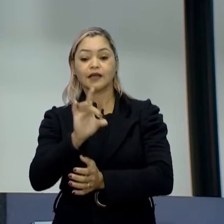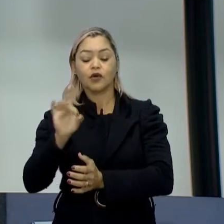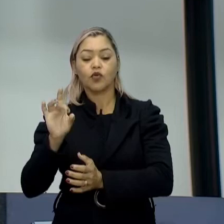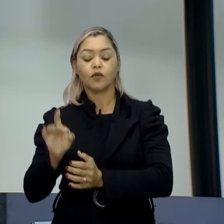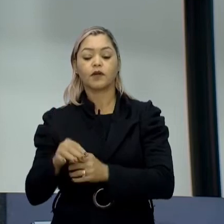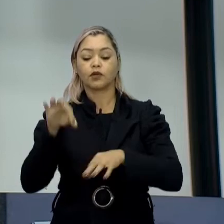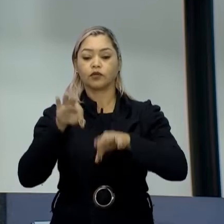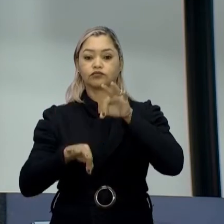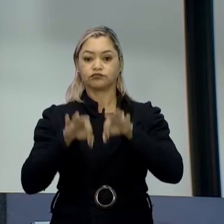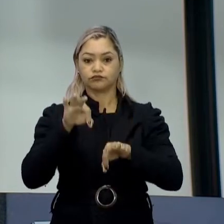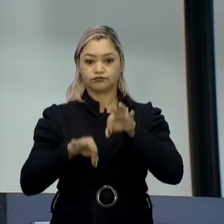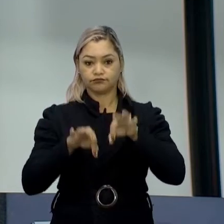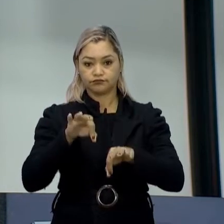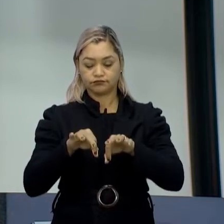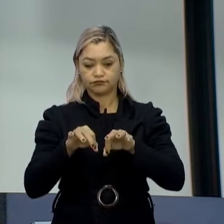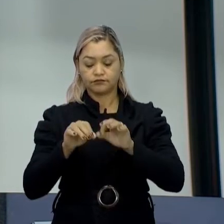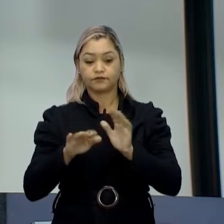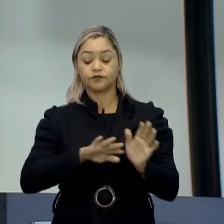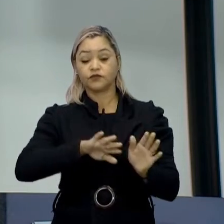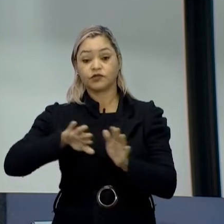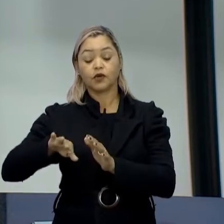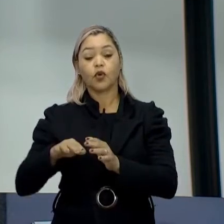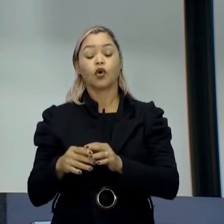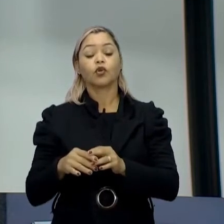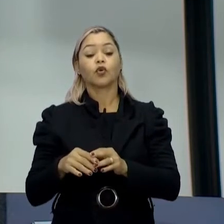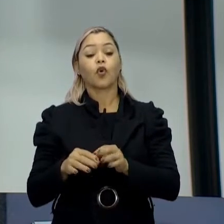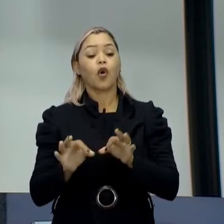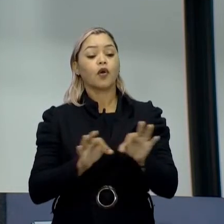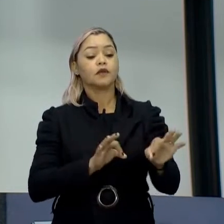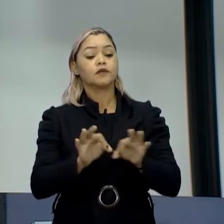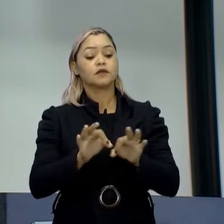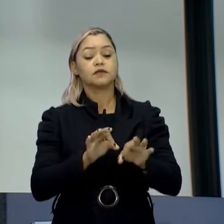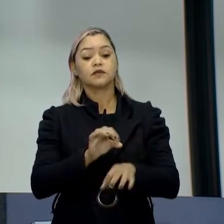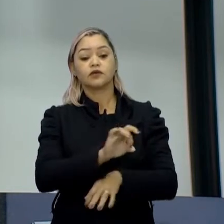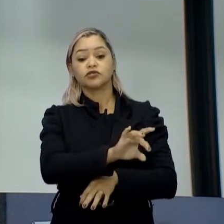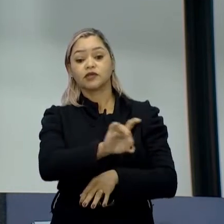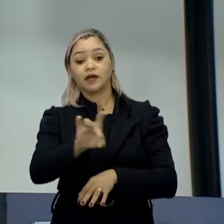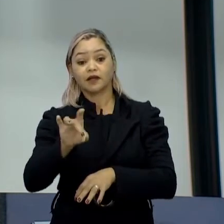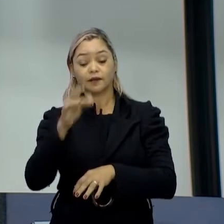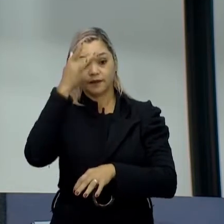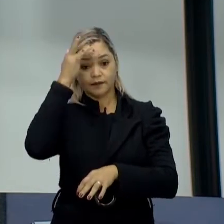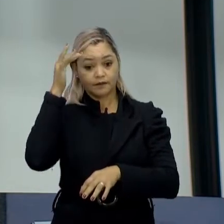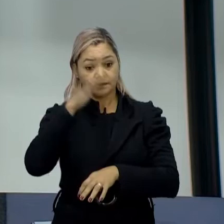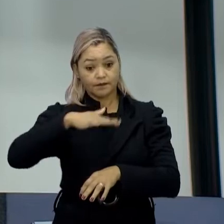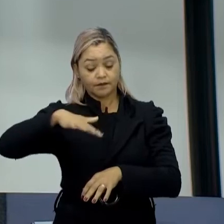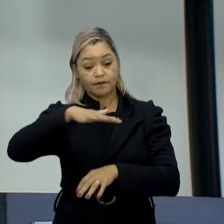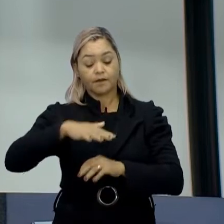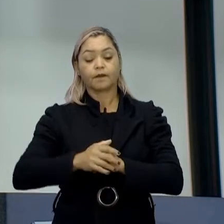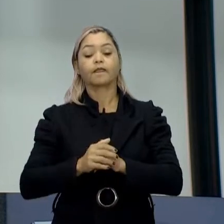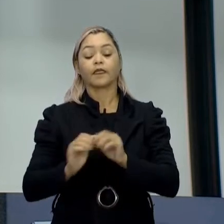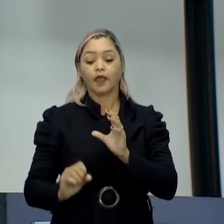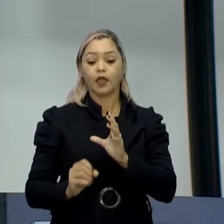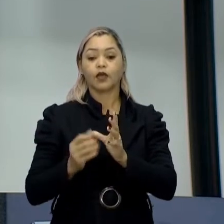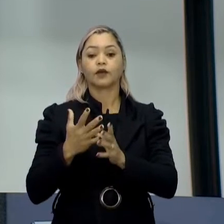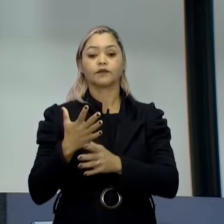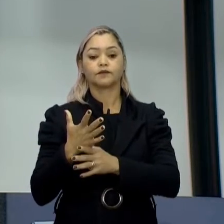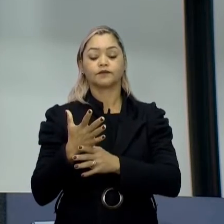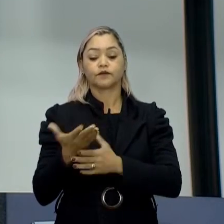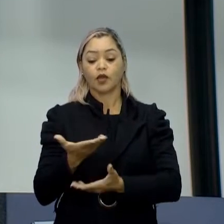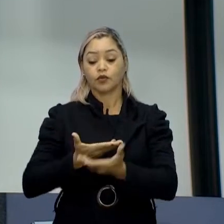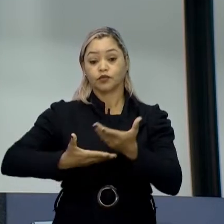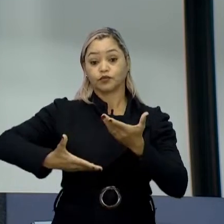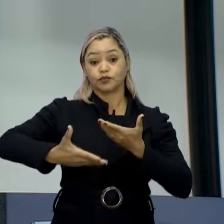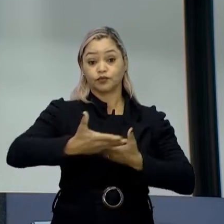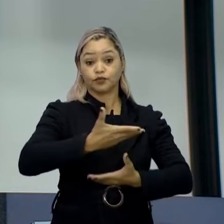das oficinas, né, de acordo com a organização de vocês. E, havendo essa